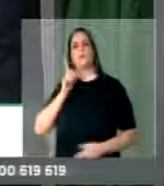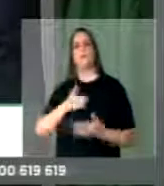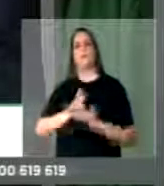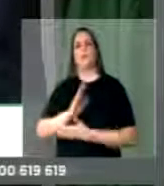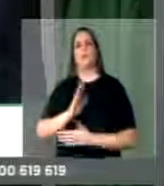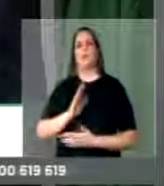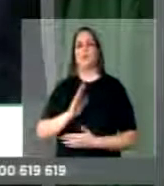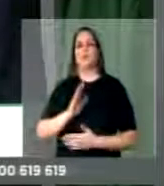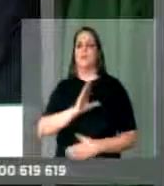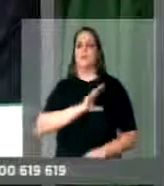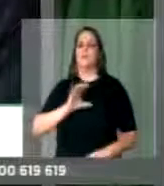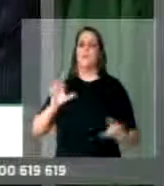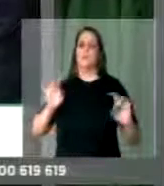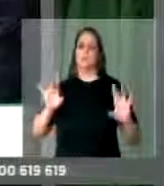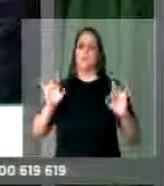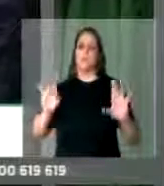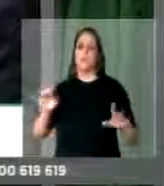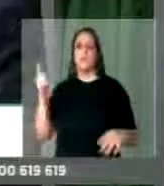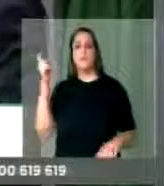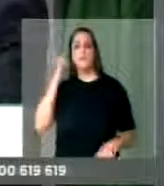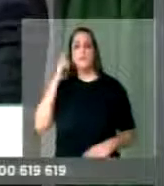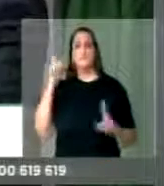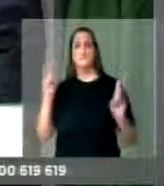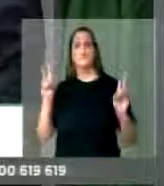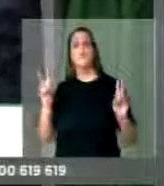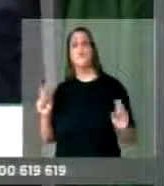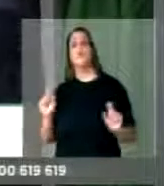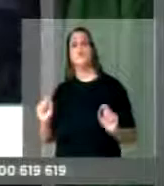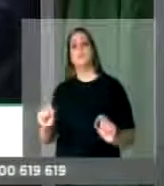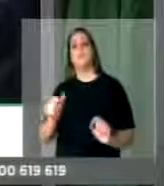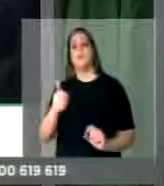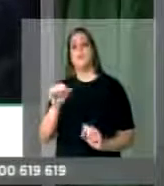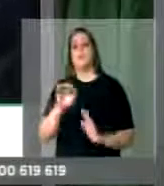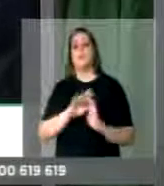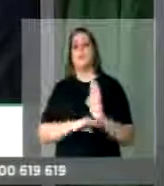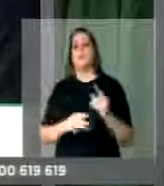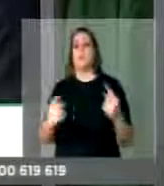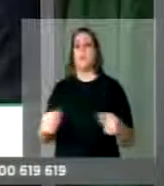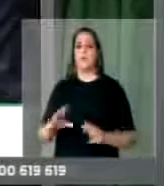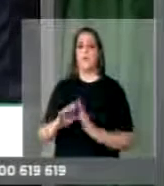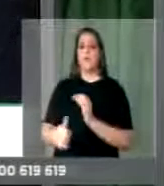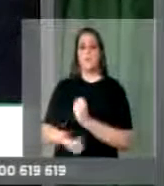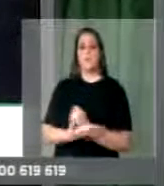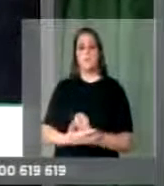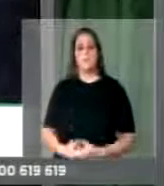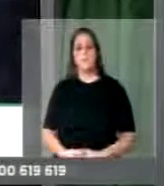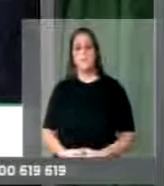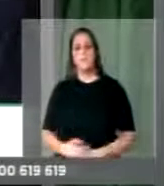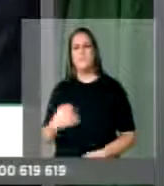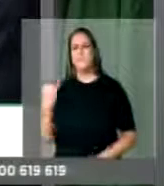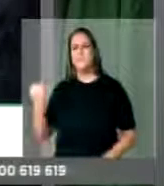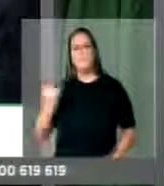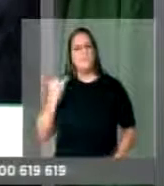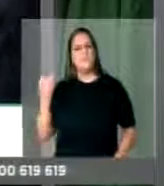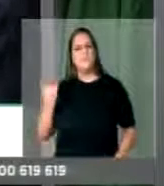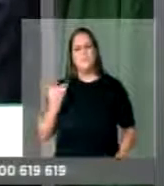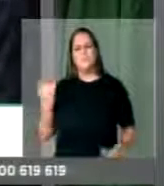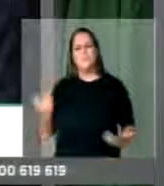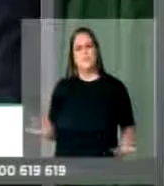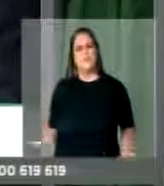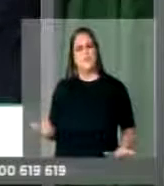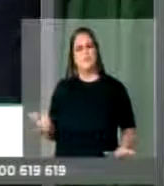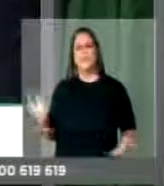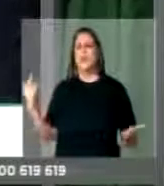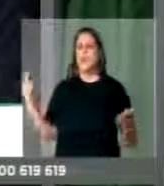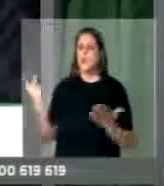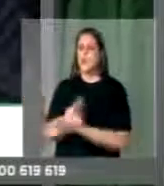Especial, considerando o tema como as 10 medidas contra a corrupção. Acho muito importante o que aconteceu